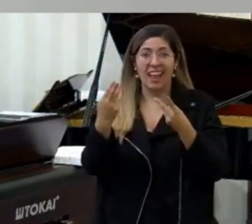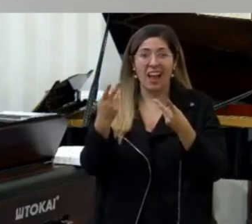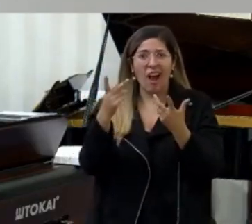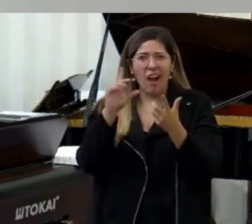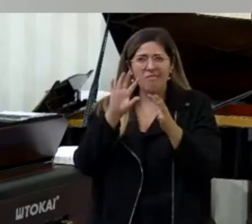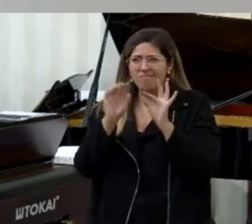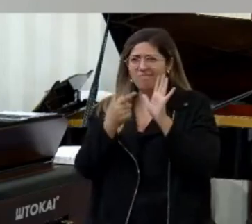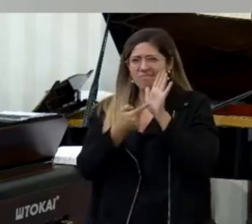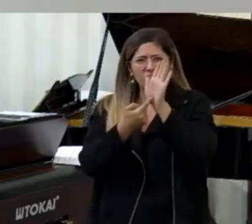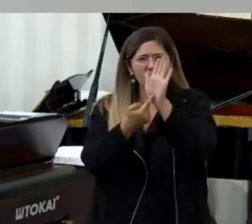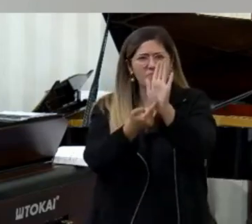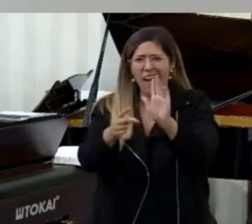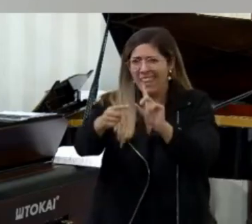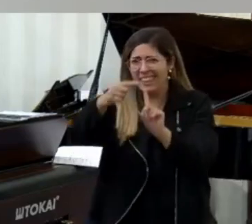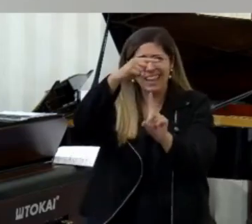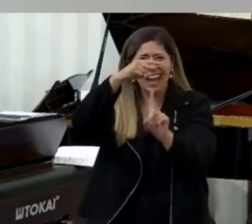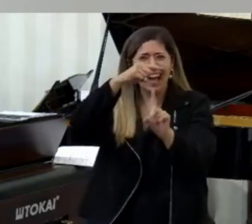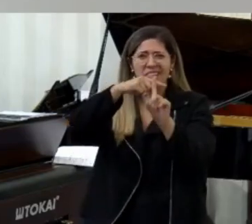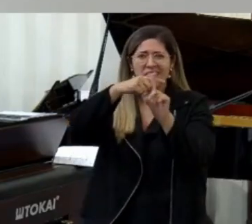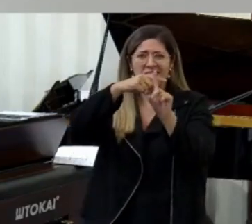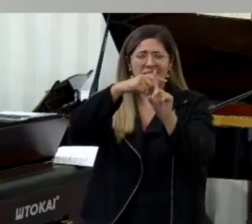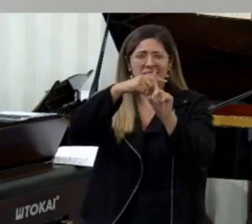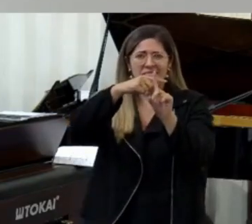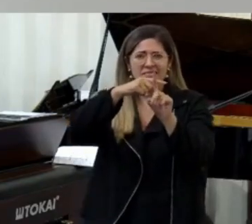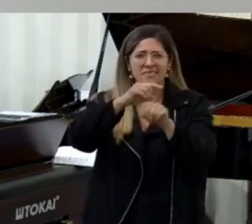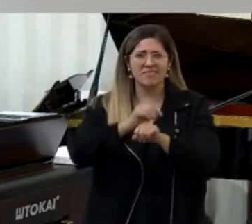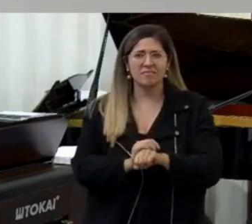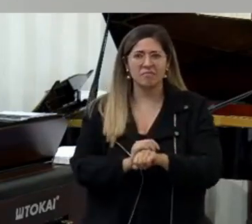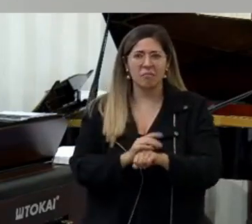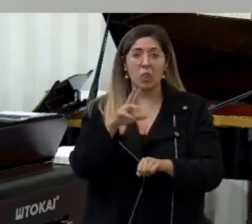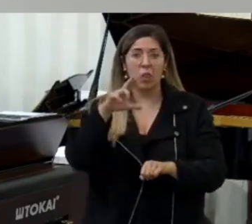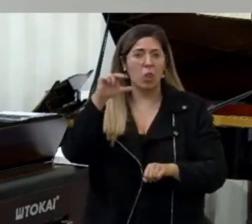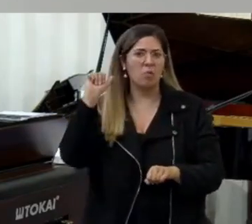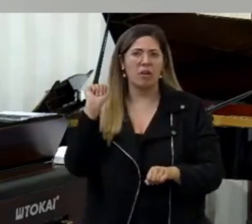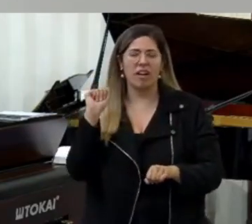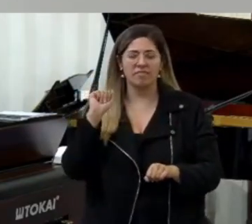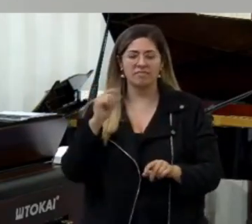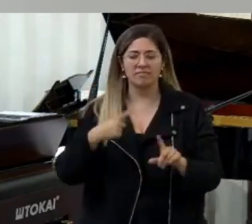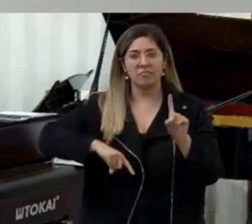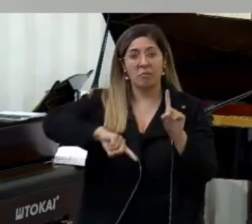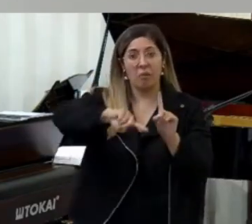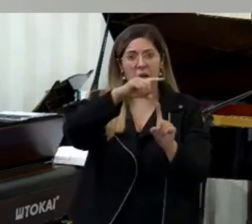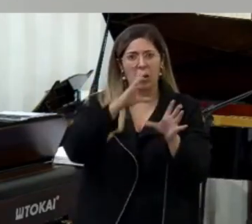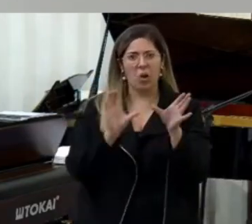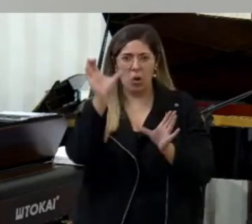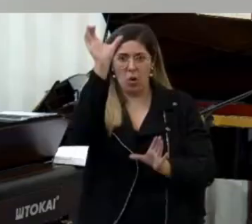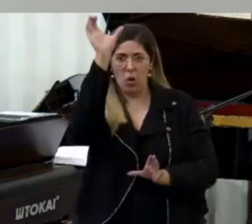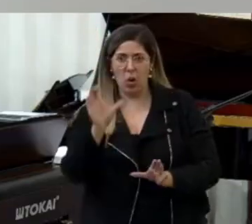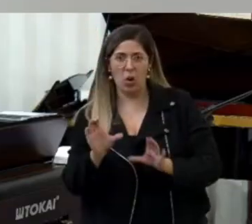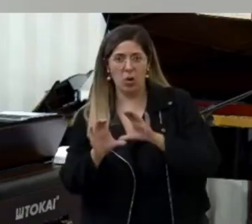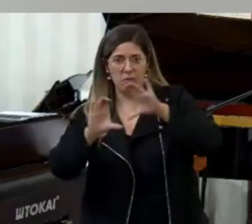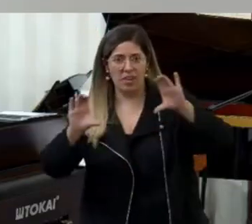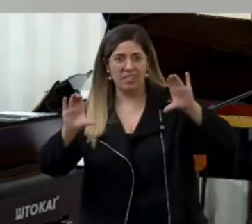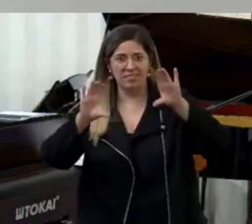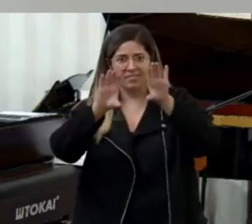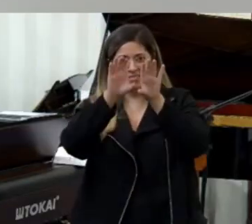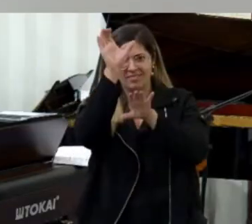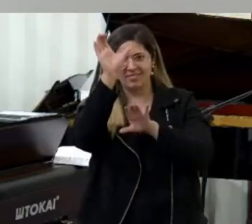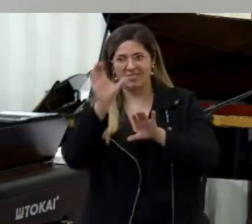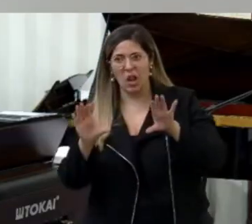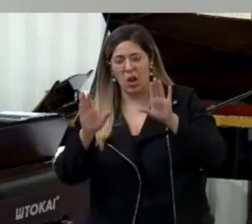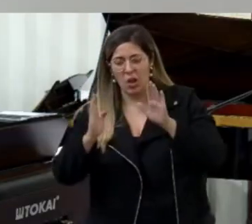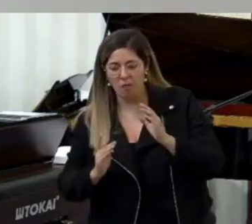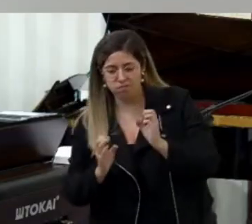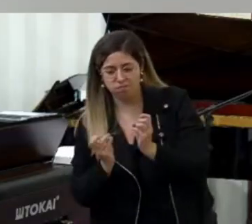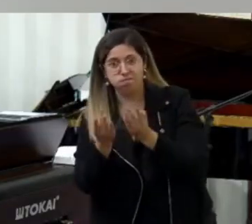aponta para uma cruz, porque coluna de fogo nunca é na horizontal, é sempre na vertical. Coluna de fogo sempre sobe, né? E